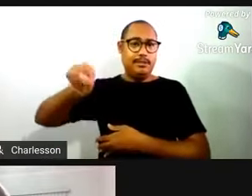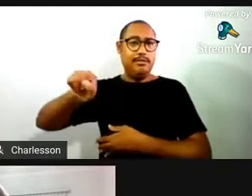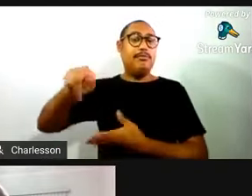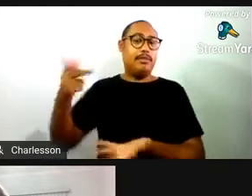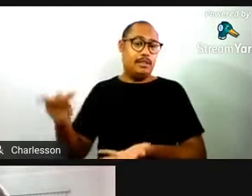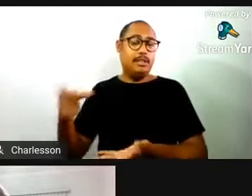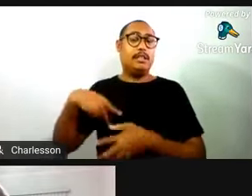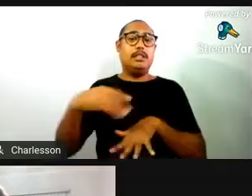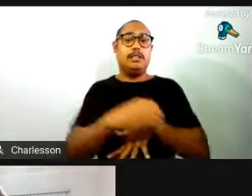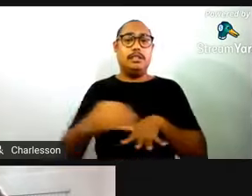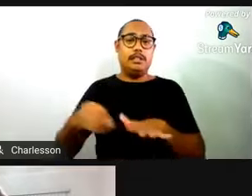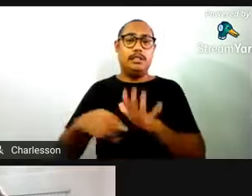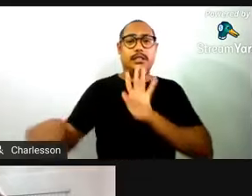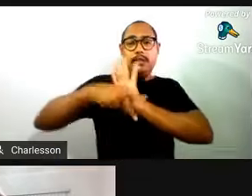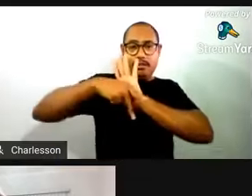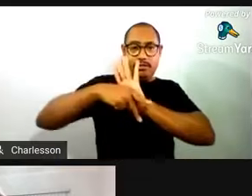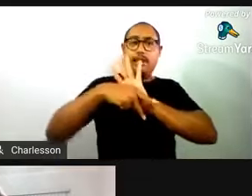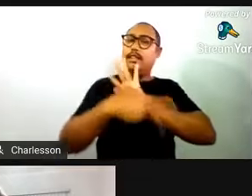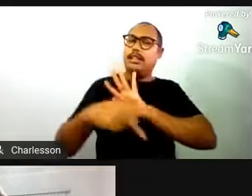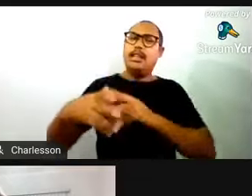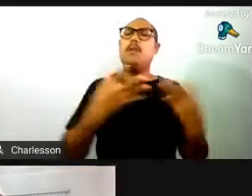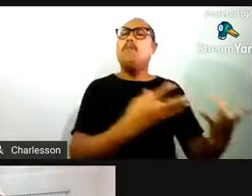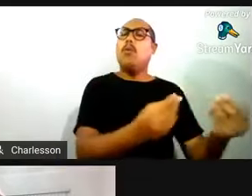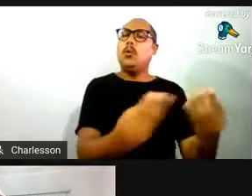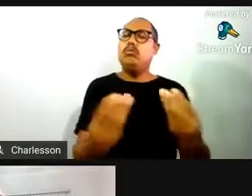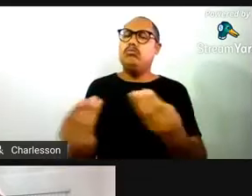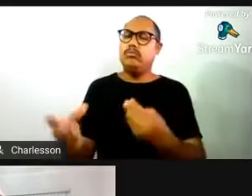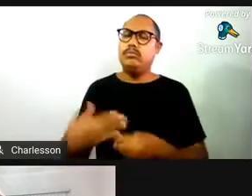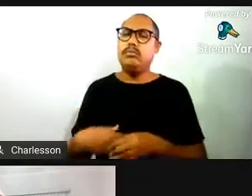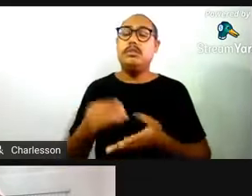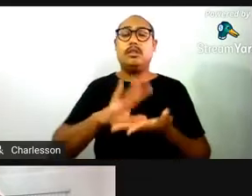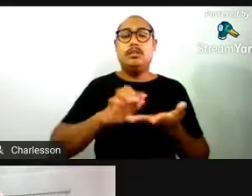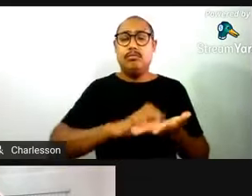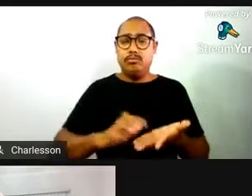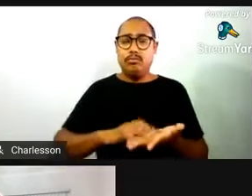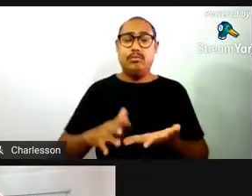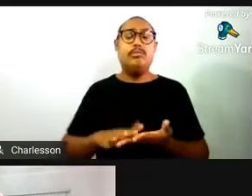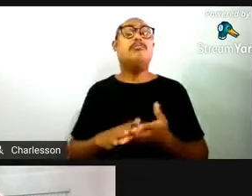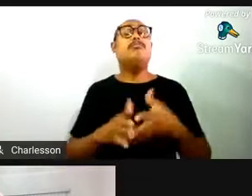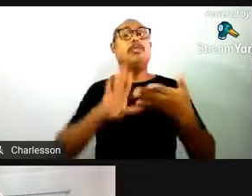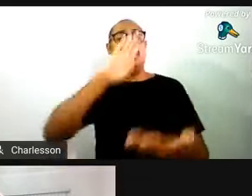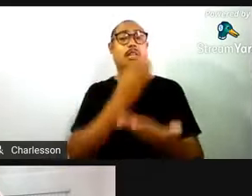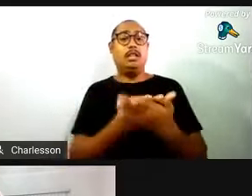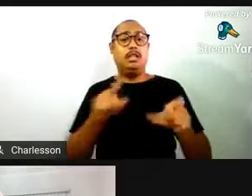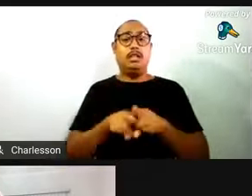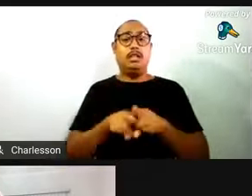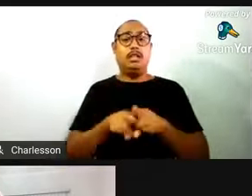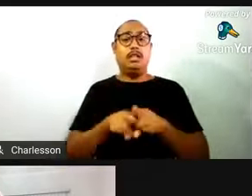do Recôncavo. Então, tem muitos ciganos aqui na Bahia que professam, inclusive, a fé nas